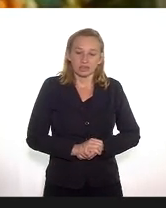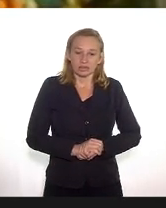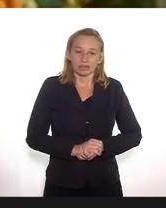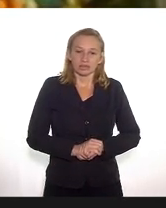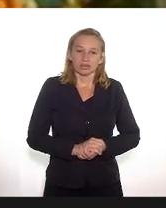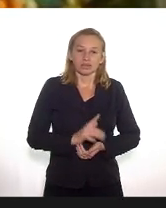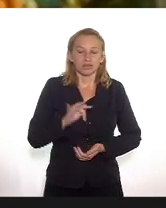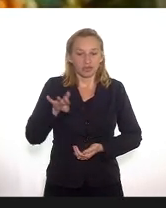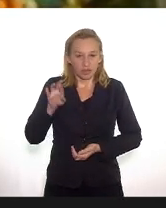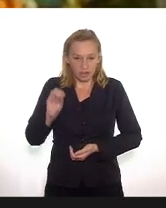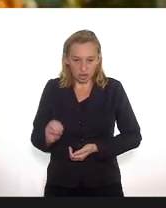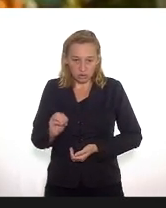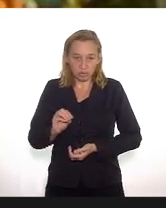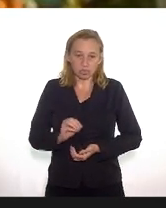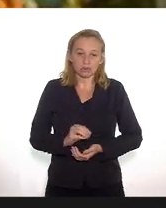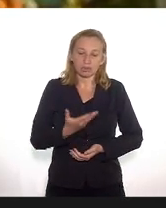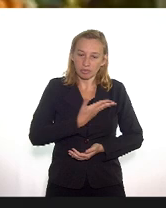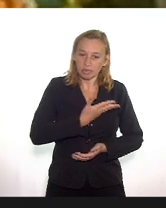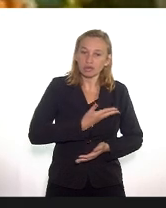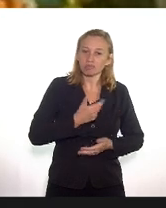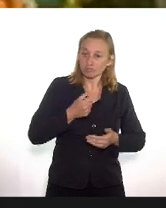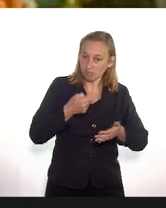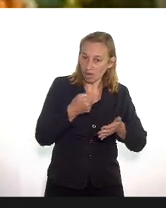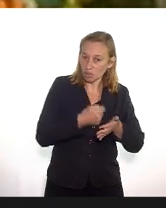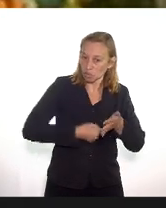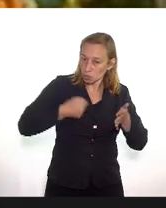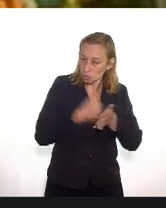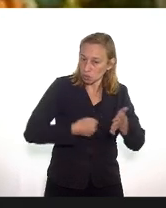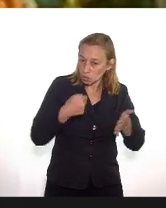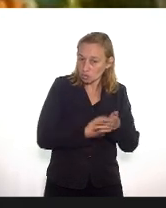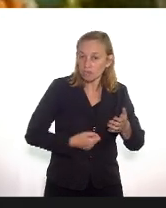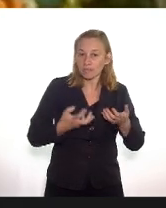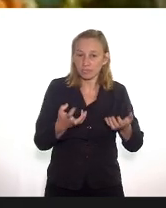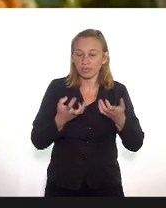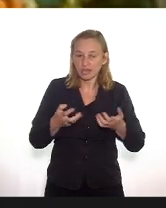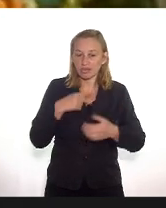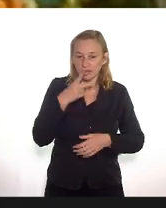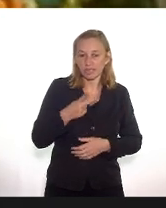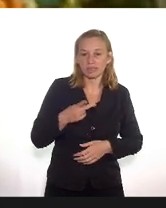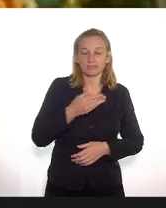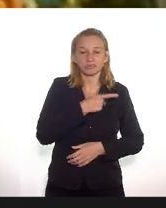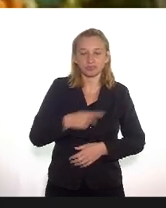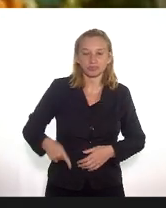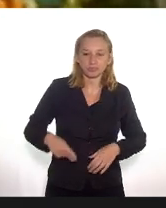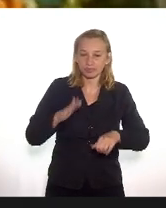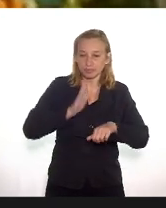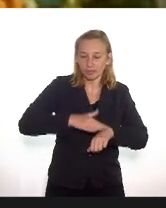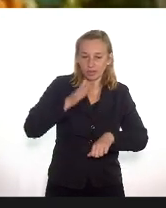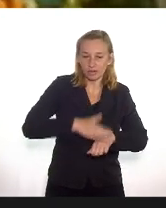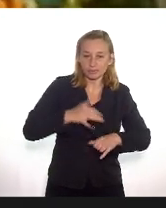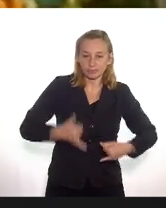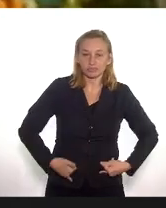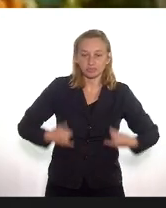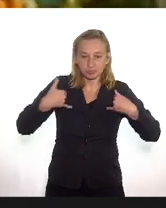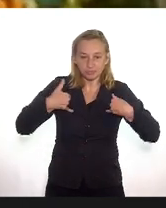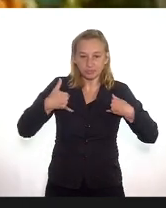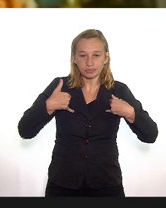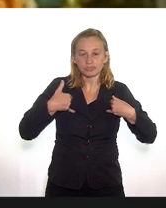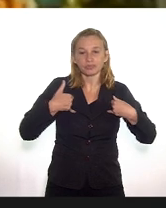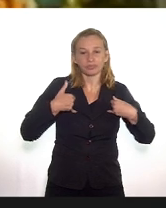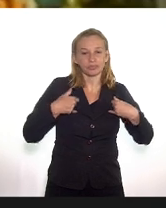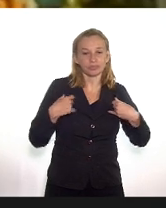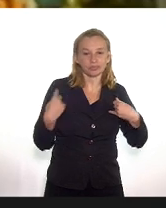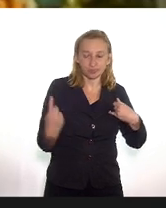Freixo, né, que está aí numa luta danada. Eu quero dizer, o presidente, que cada vez mais eu me orgulho do Legislativo. Né?